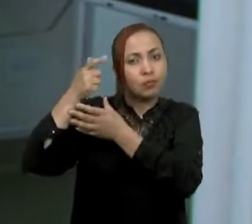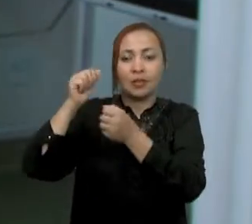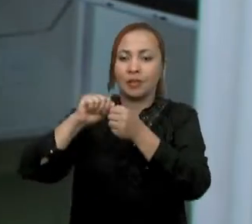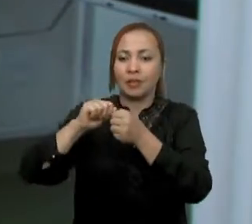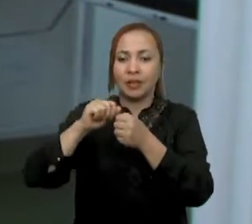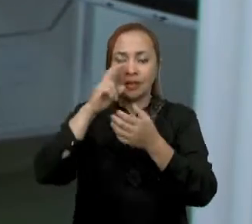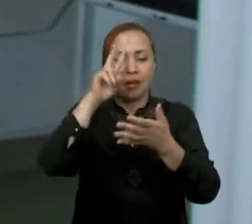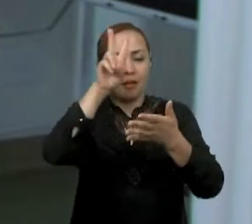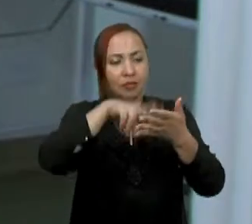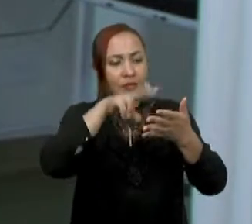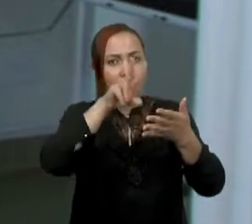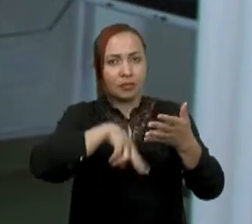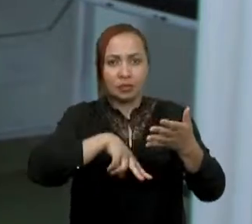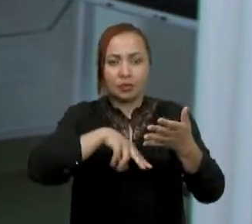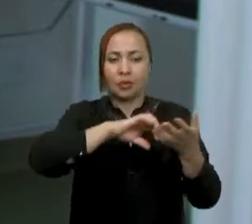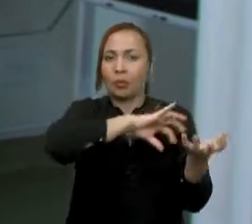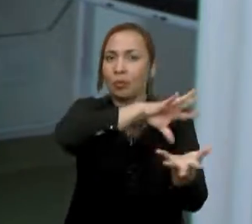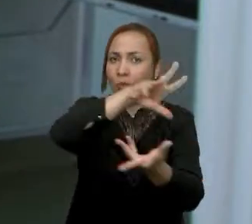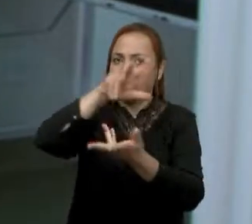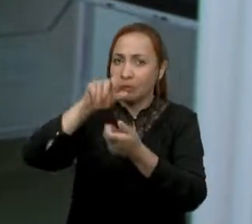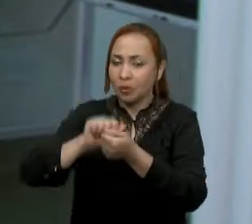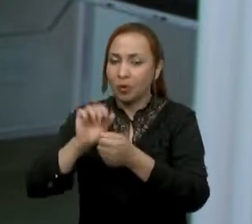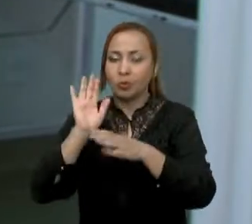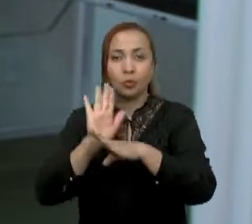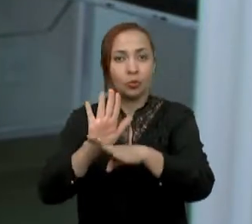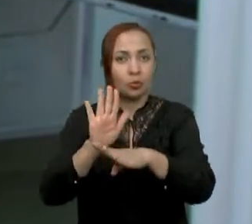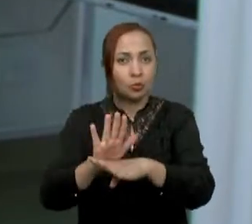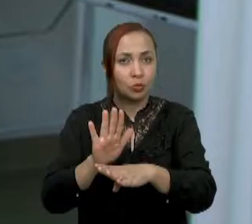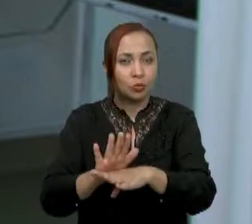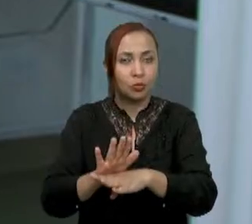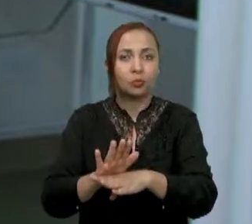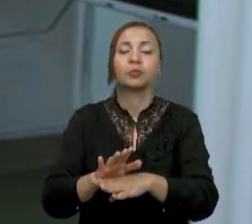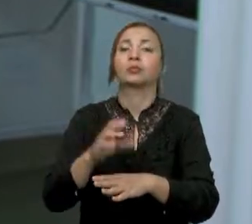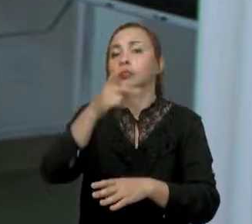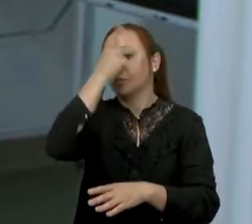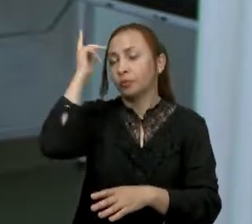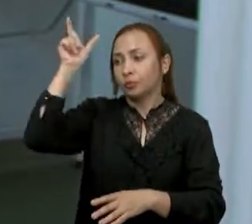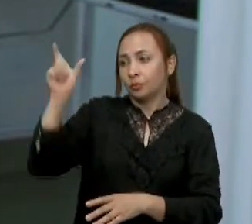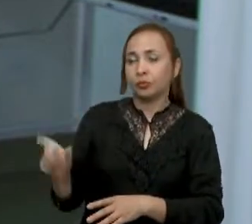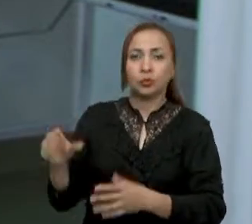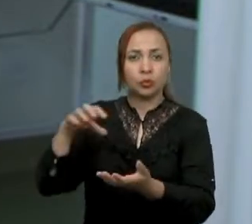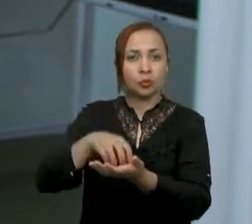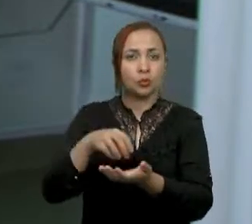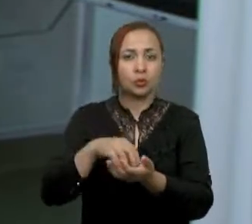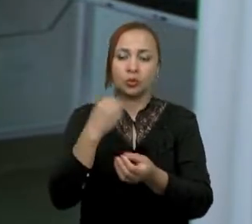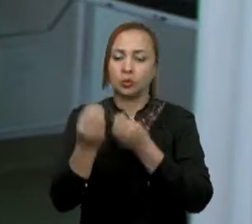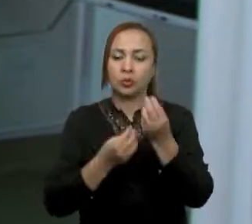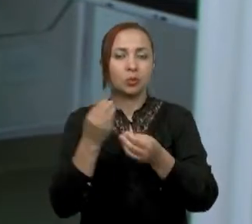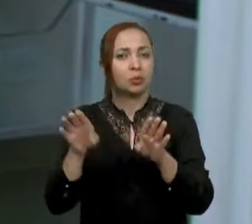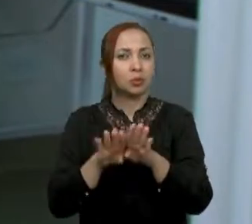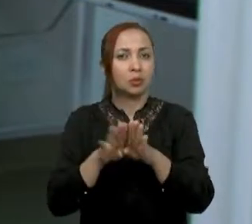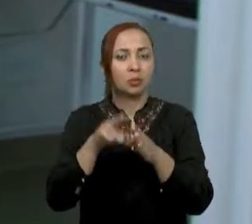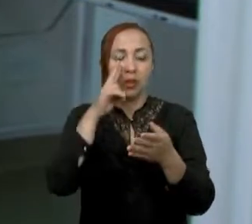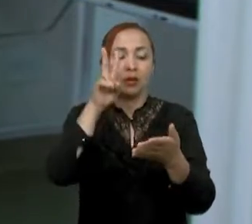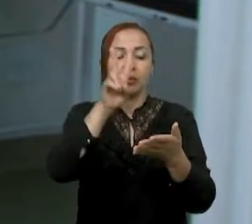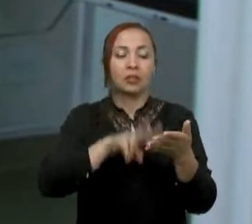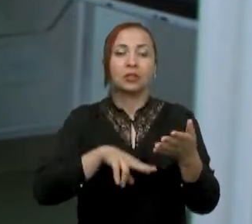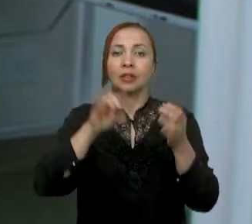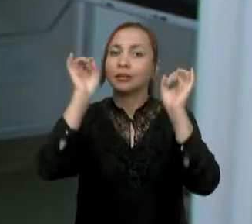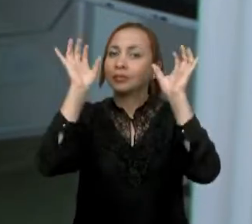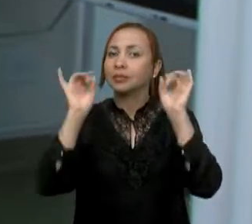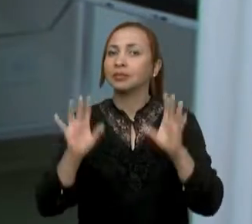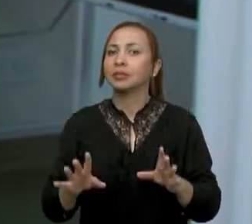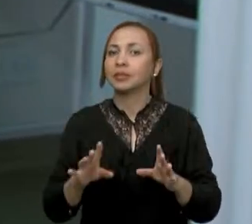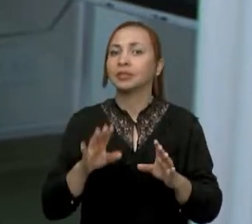tanto avaliação Global né do atendimento né desses pacientes nesse nesse centro como também uma